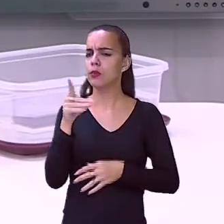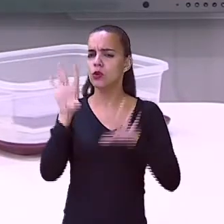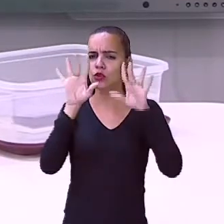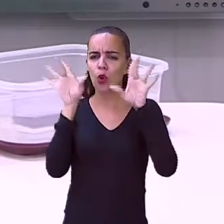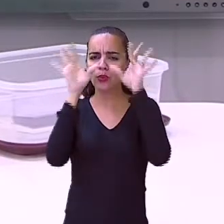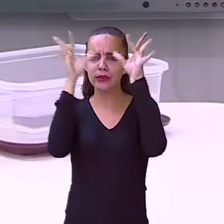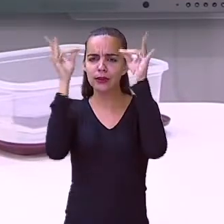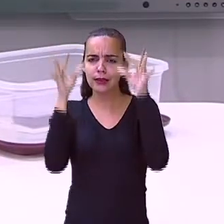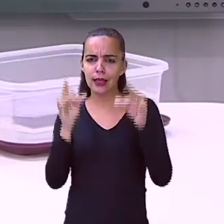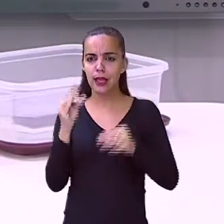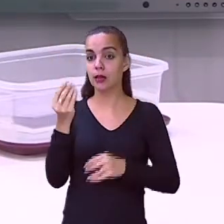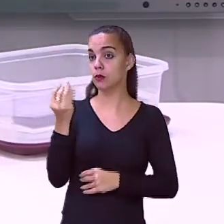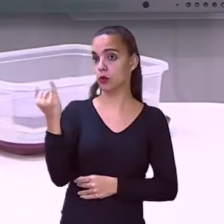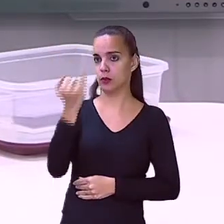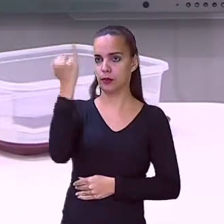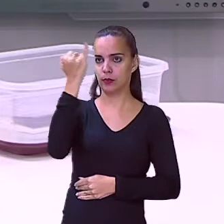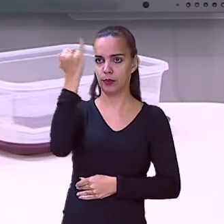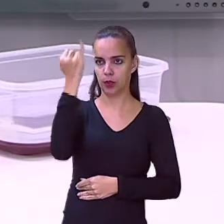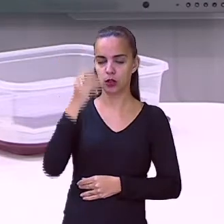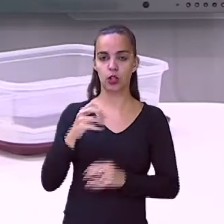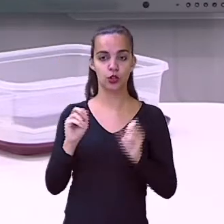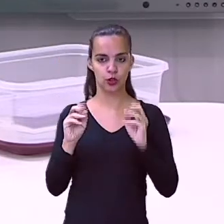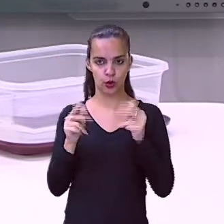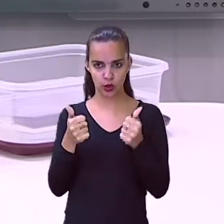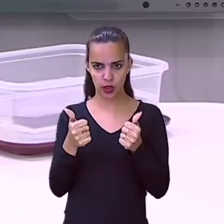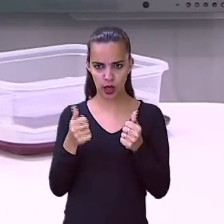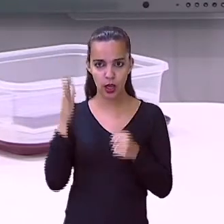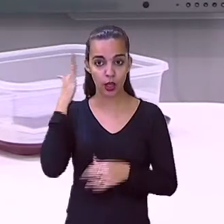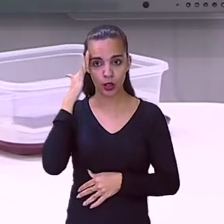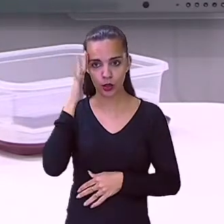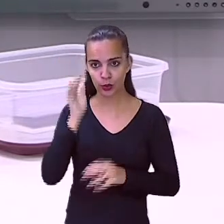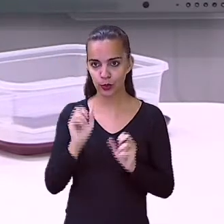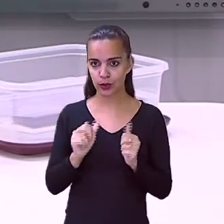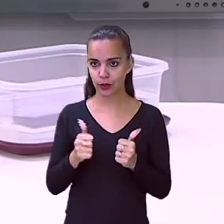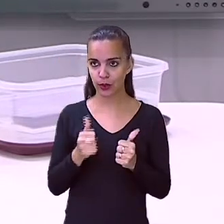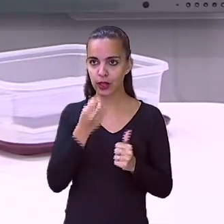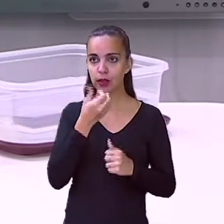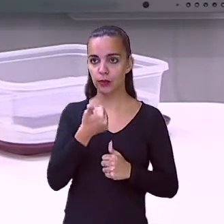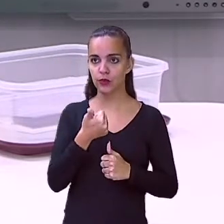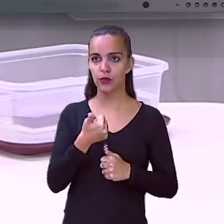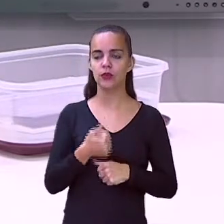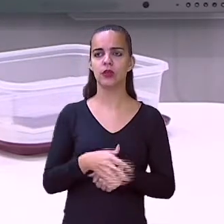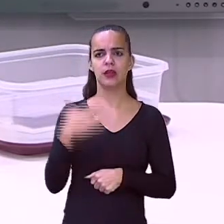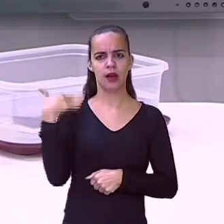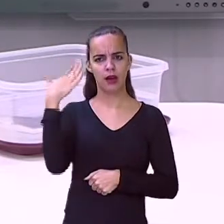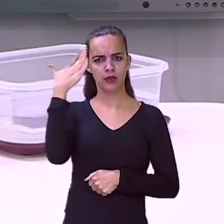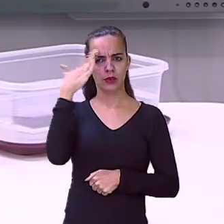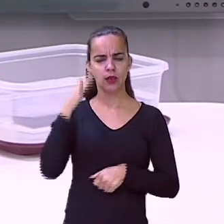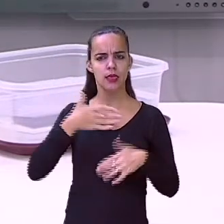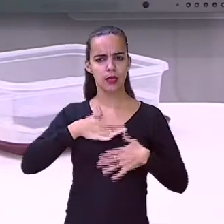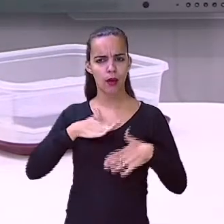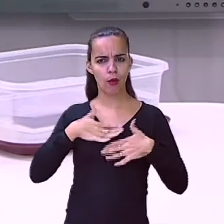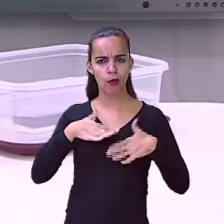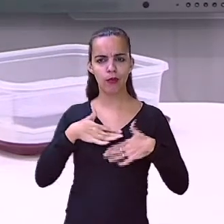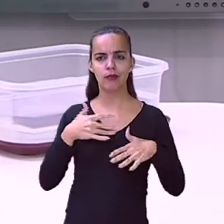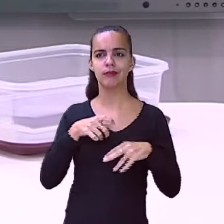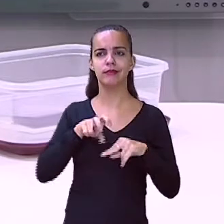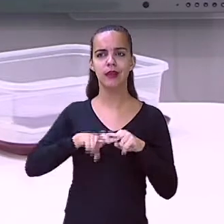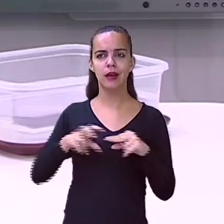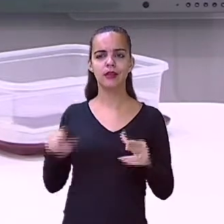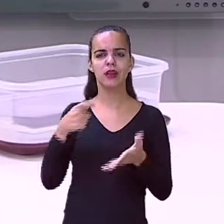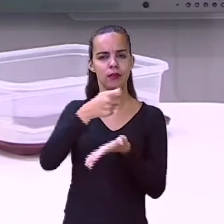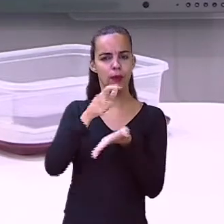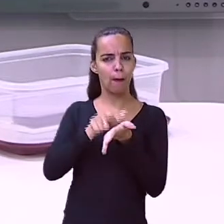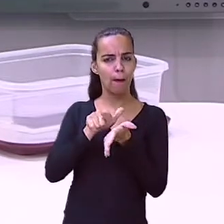importantes. Primeiro deles, tá tranquilo aí, de olho na tela, atento, confortável, pronto para